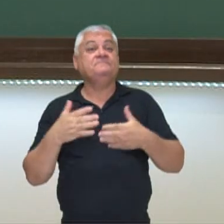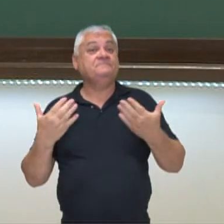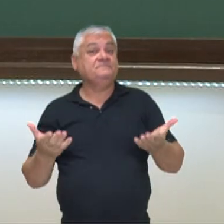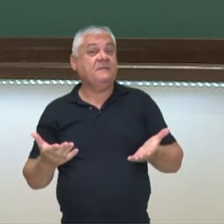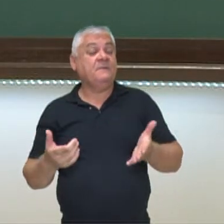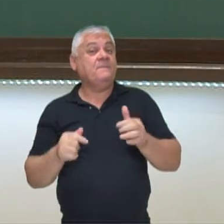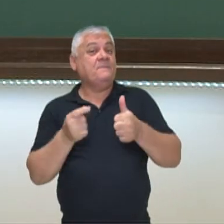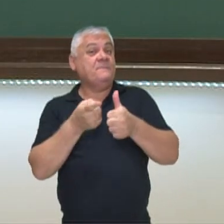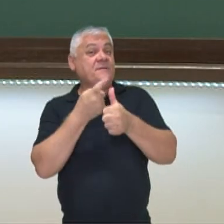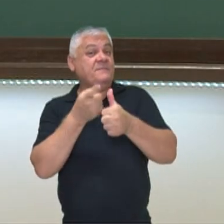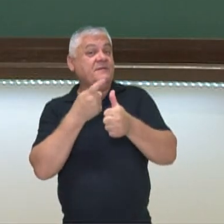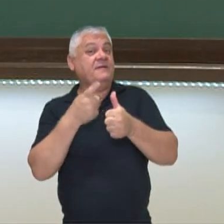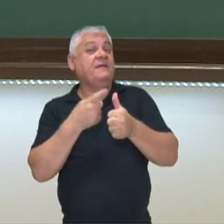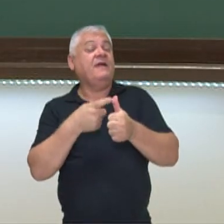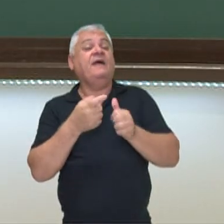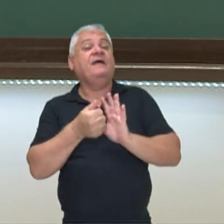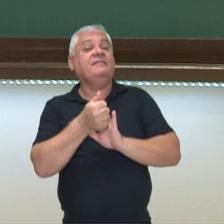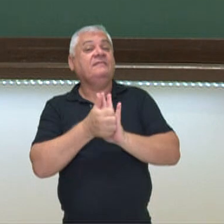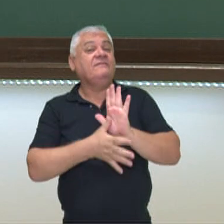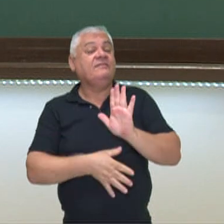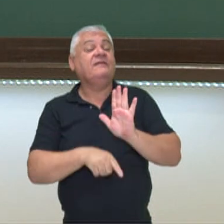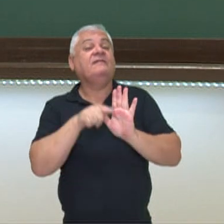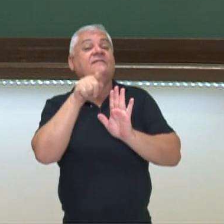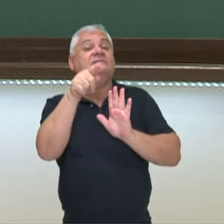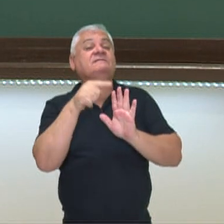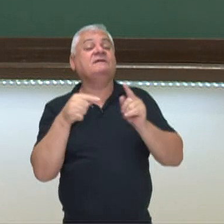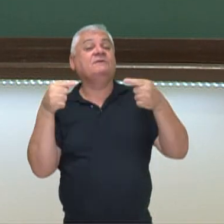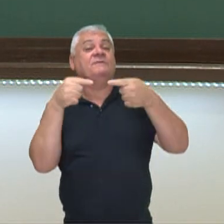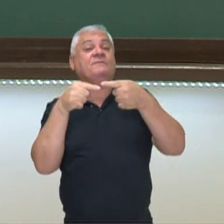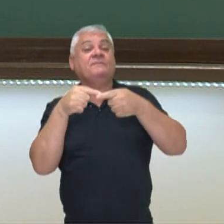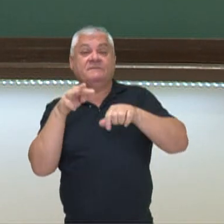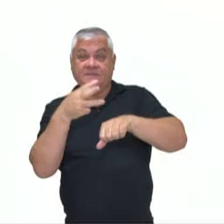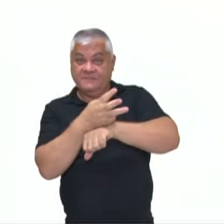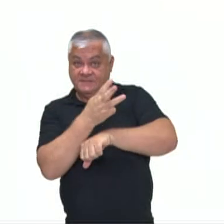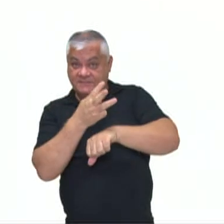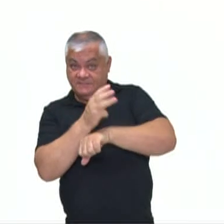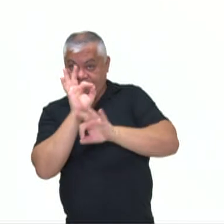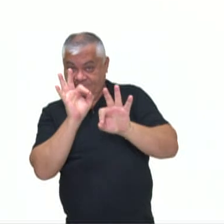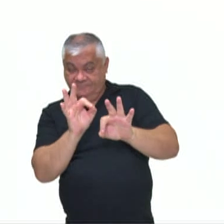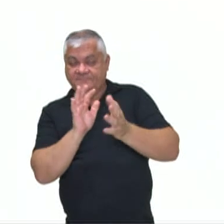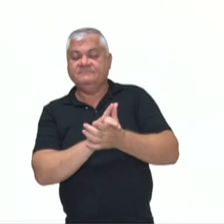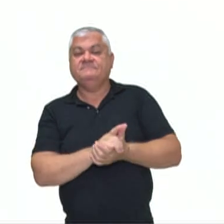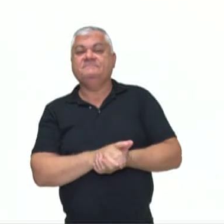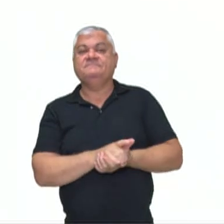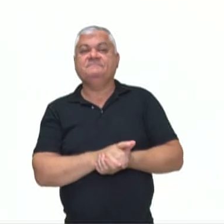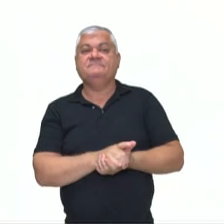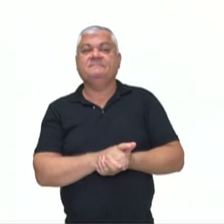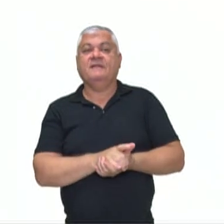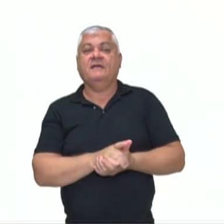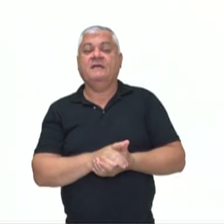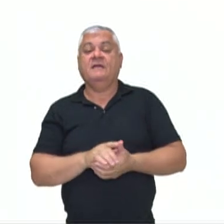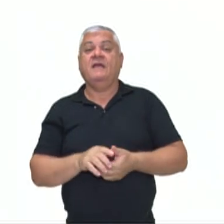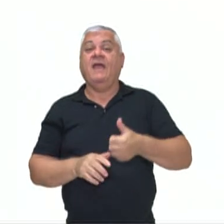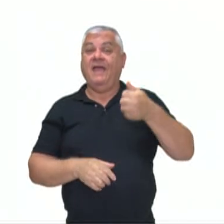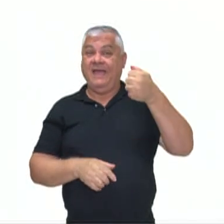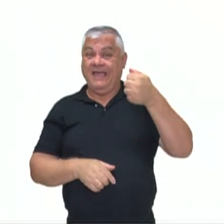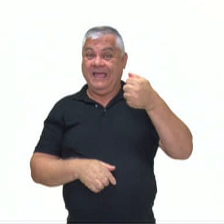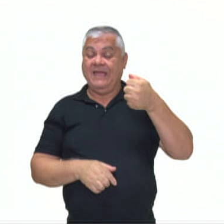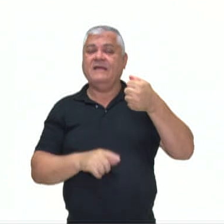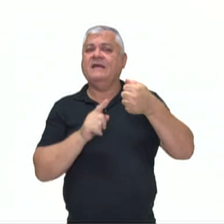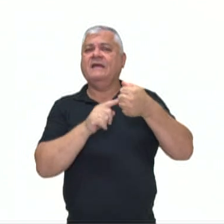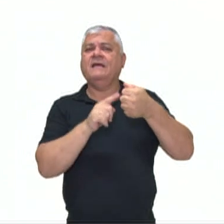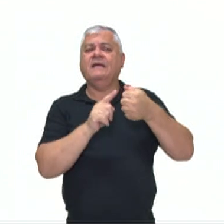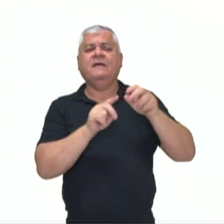primeira atividade relacionada aí essas duas mensagens que eu li. Então a questão alternativa A diz o seguinte, de